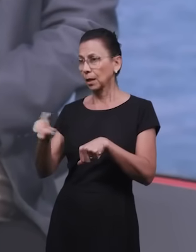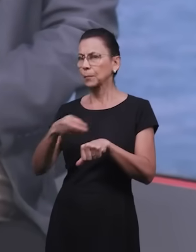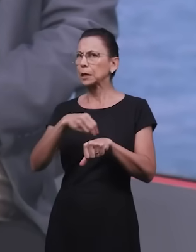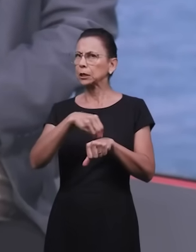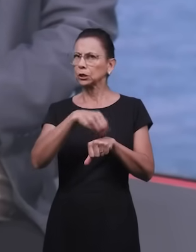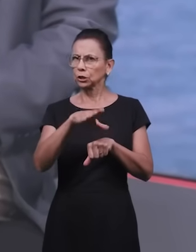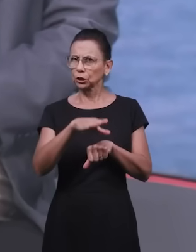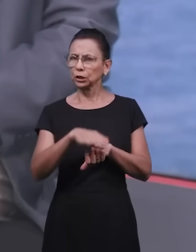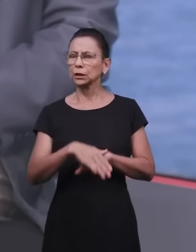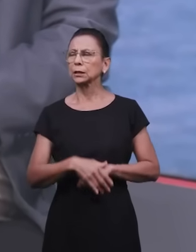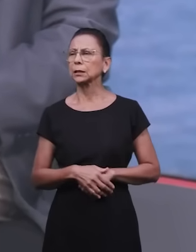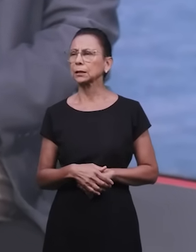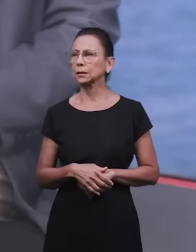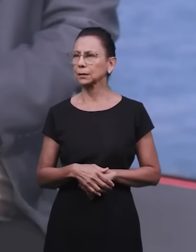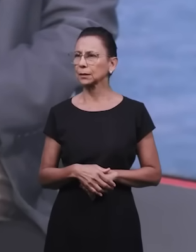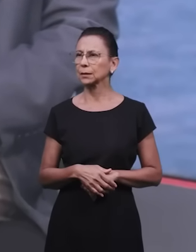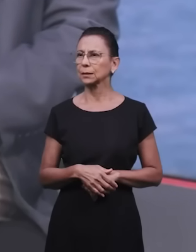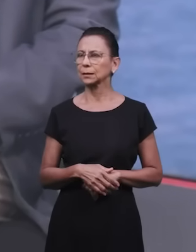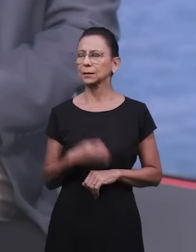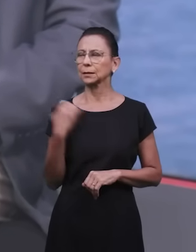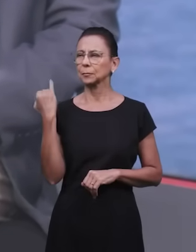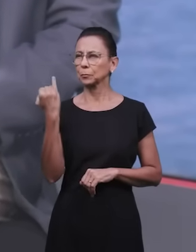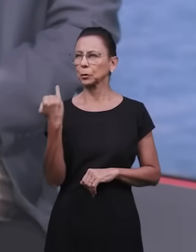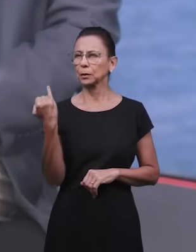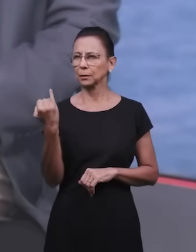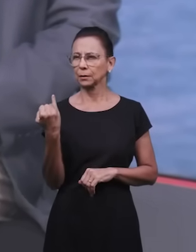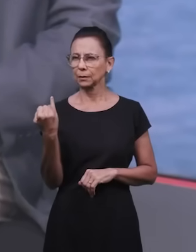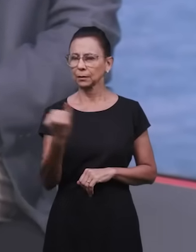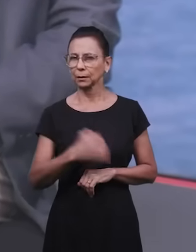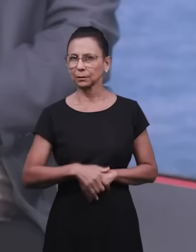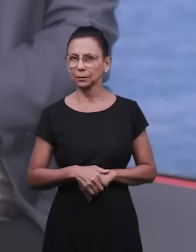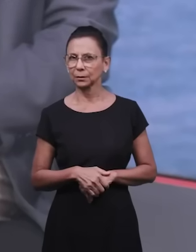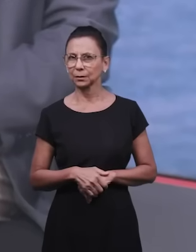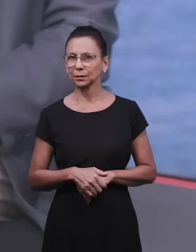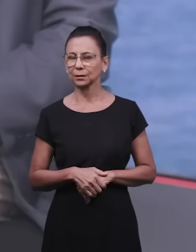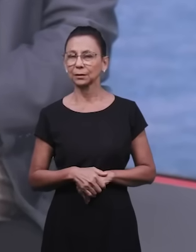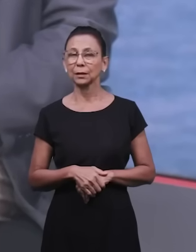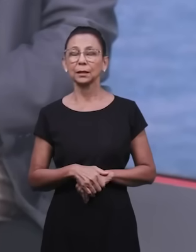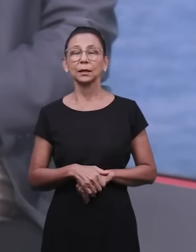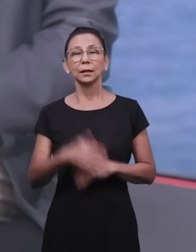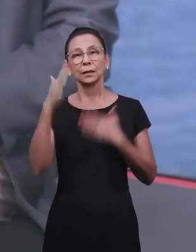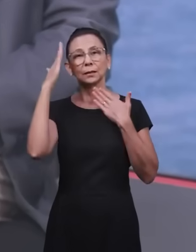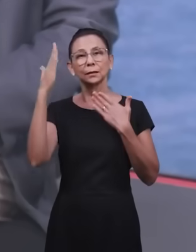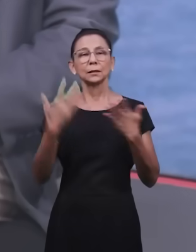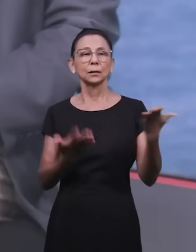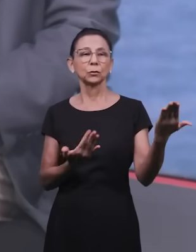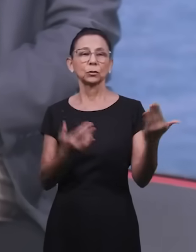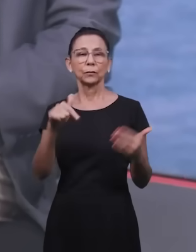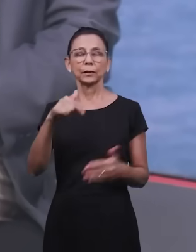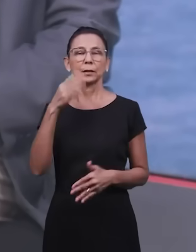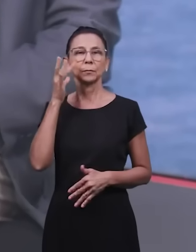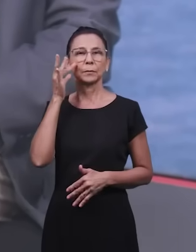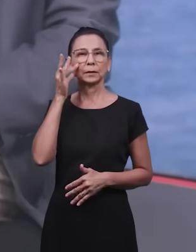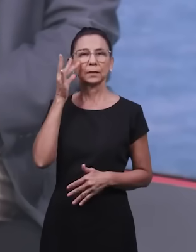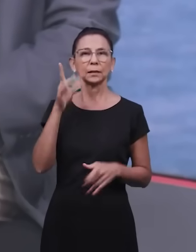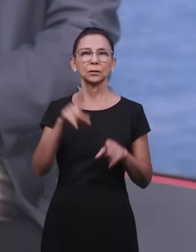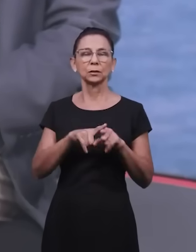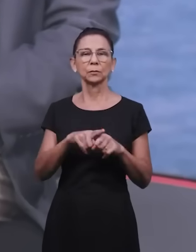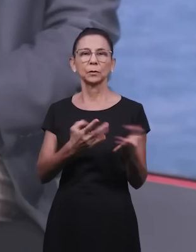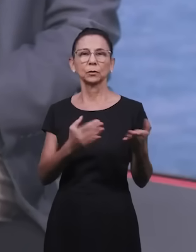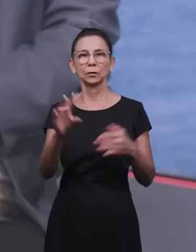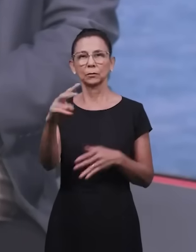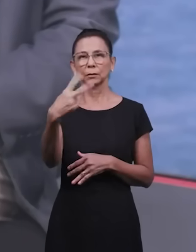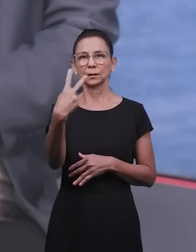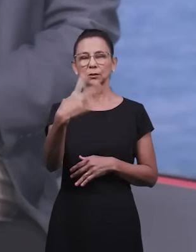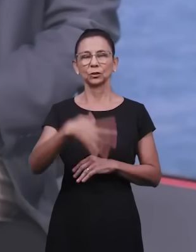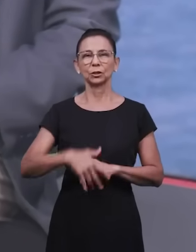indicações, informações, ensinamentos tão importantes para os jovens que estão aqui, para os jovens que estão nos assistindo, sobre esse tema ansiedade.